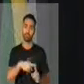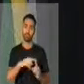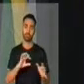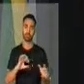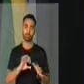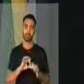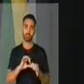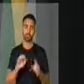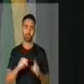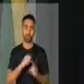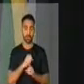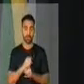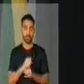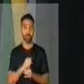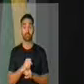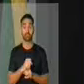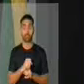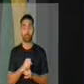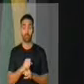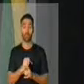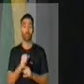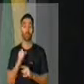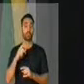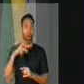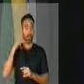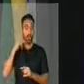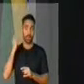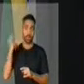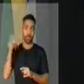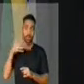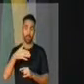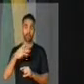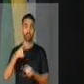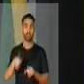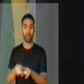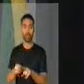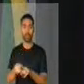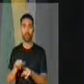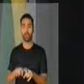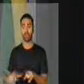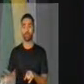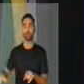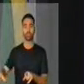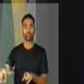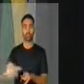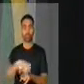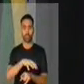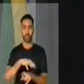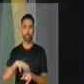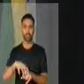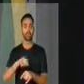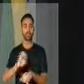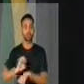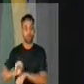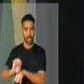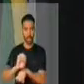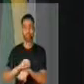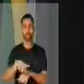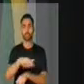também atende não só a Paraíba, principalmente na região polarizada por Campina Grande, mas os